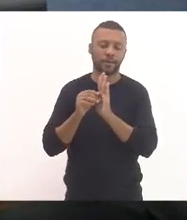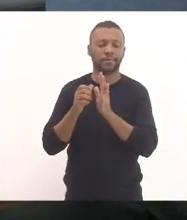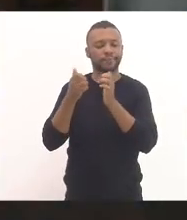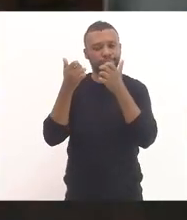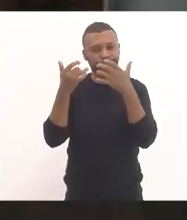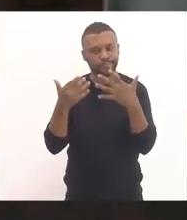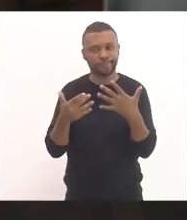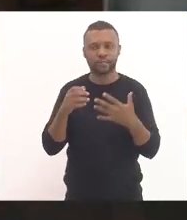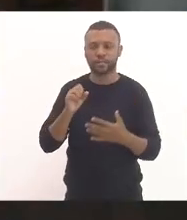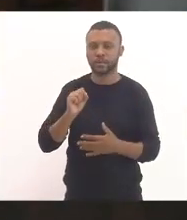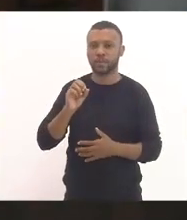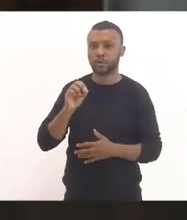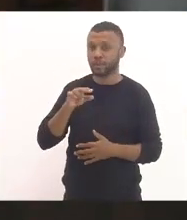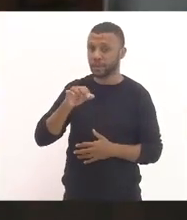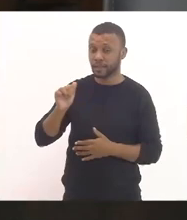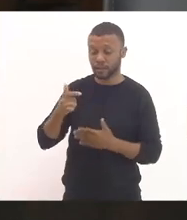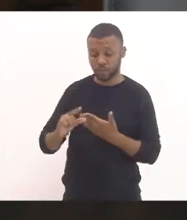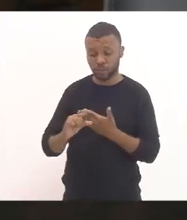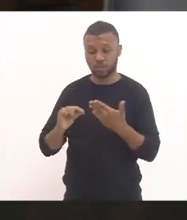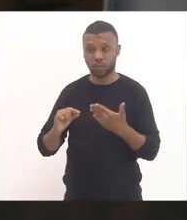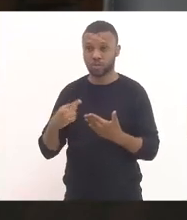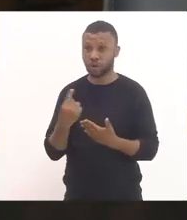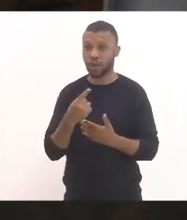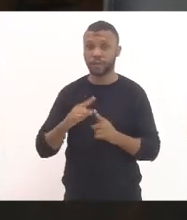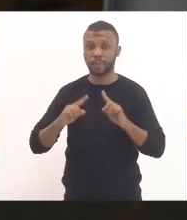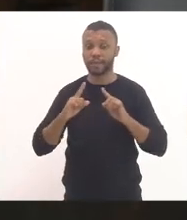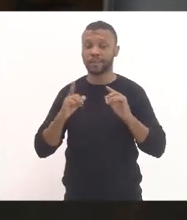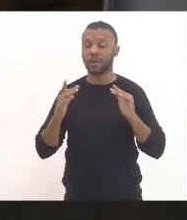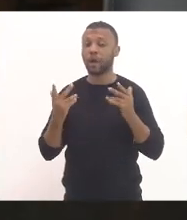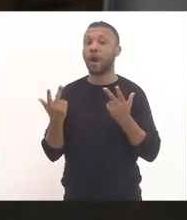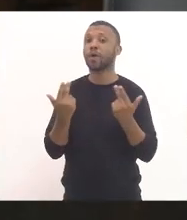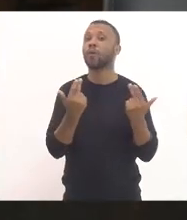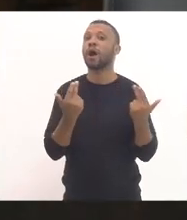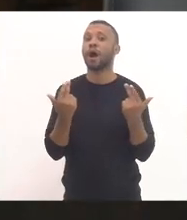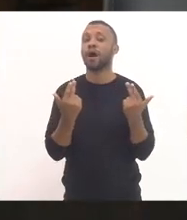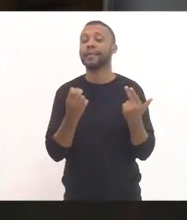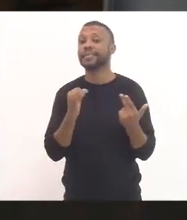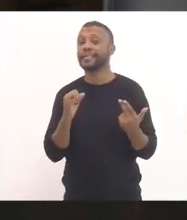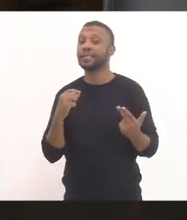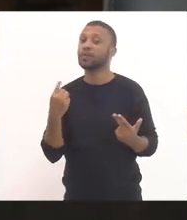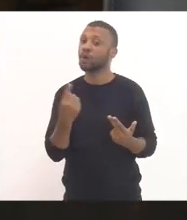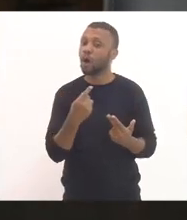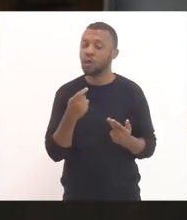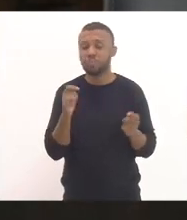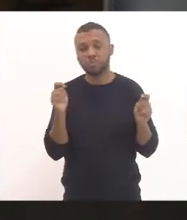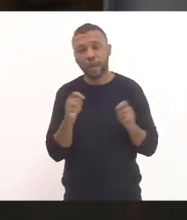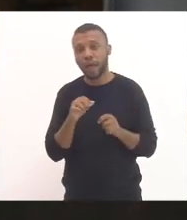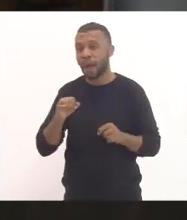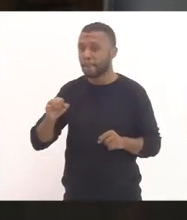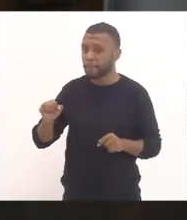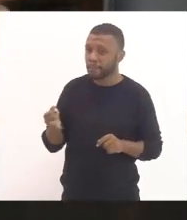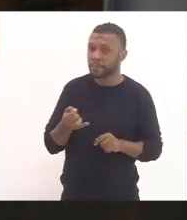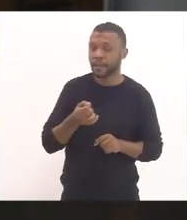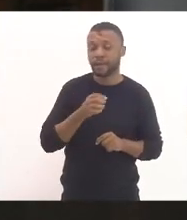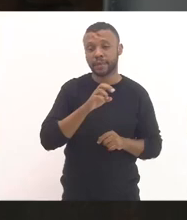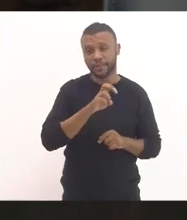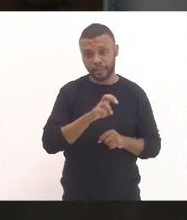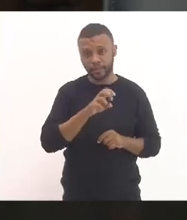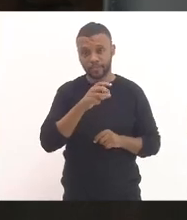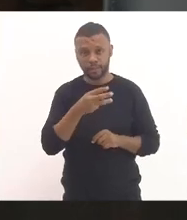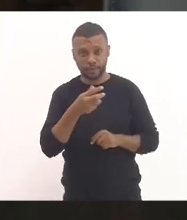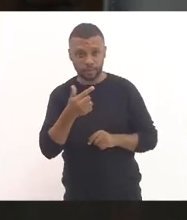pela Sônia elas são de nossa autoria mas são idênticas então se nós pudermos aproveitar a532 assim